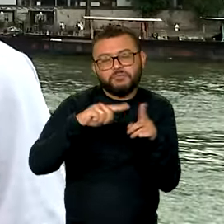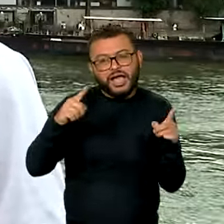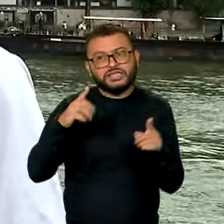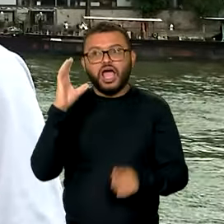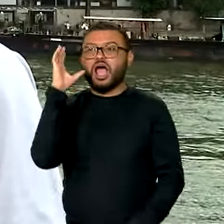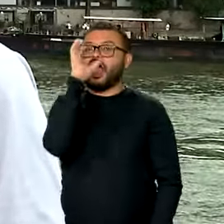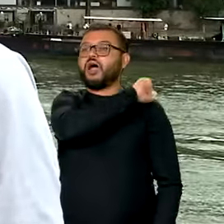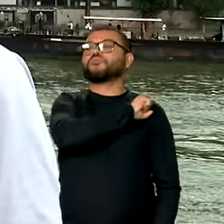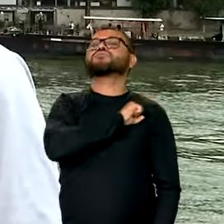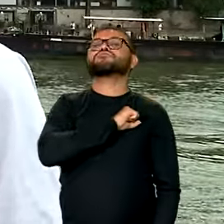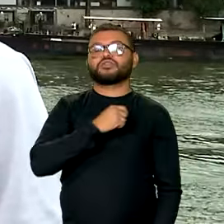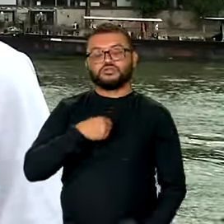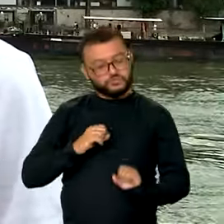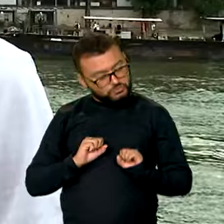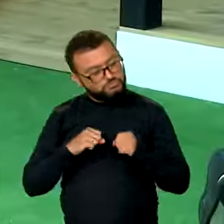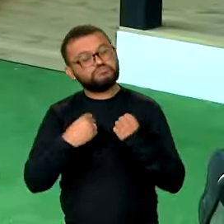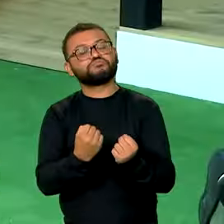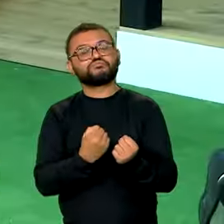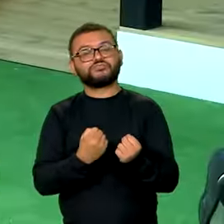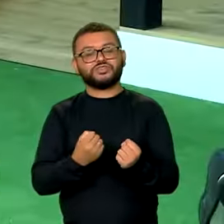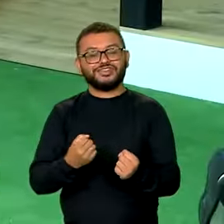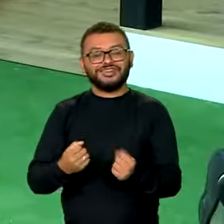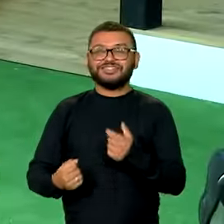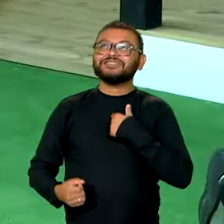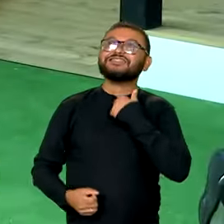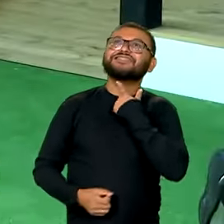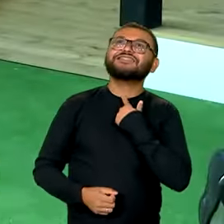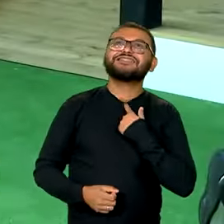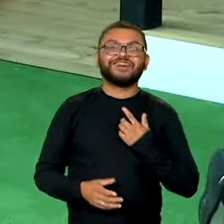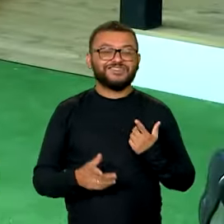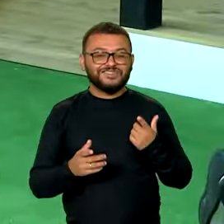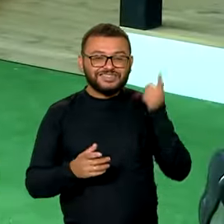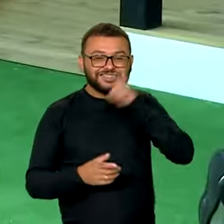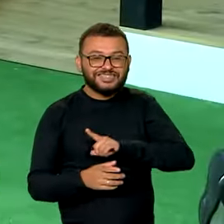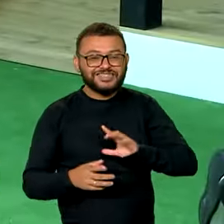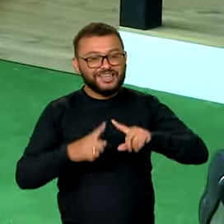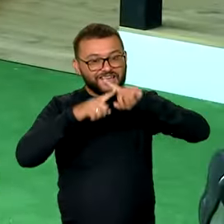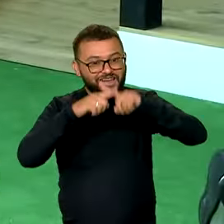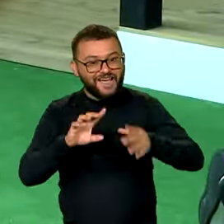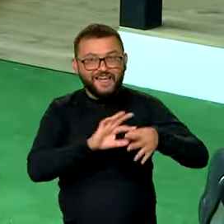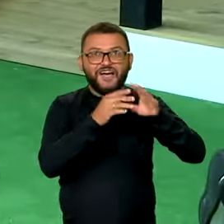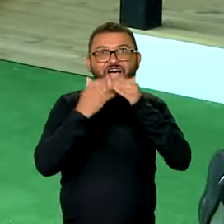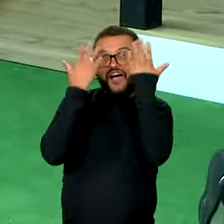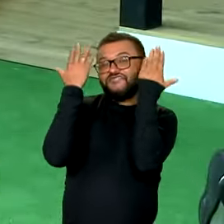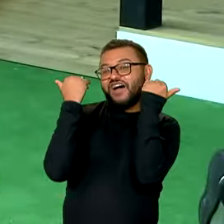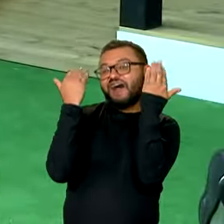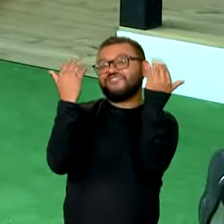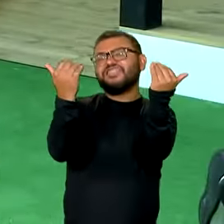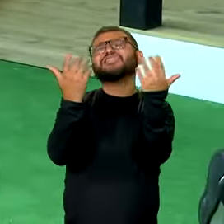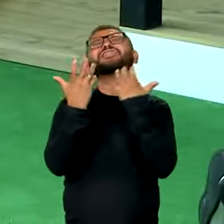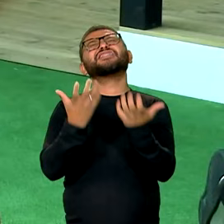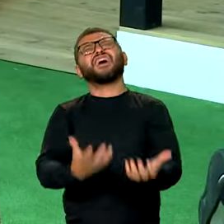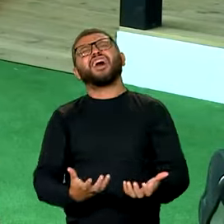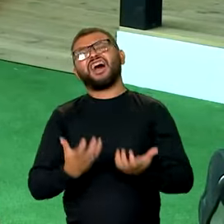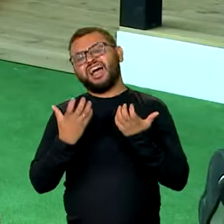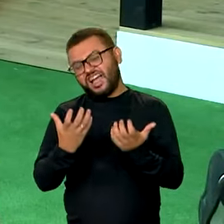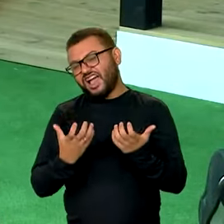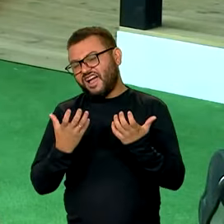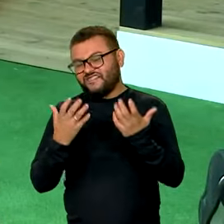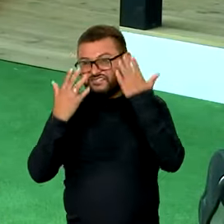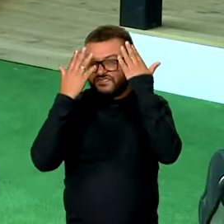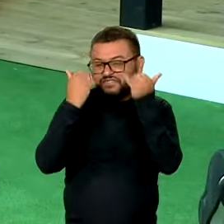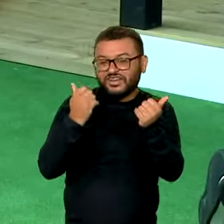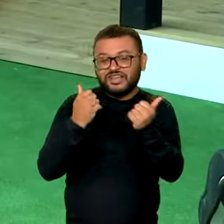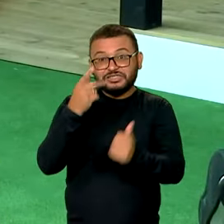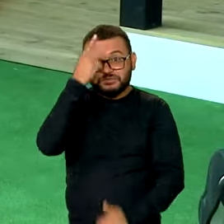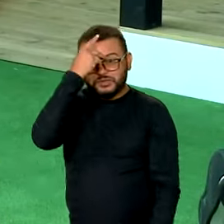passa voando, então vou me dedicar bastante. É ganhar uma Olimpíada, claro, e ficar muito famosa, mas muito famosa mesmo. E